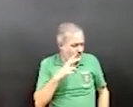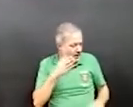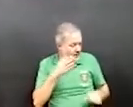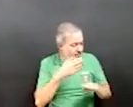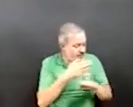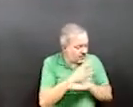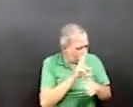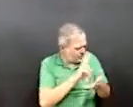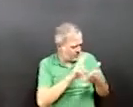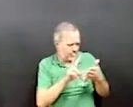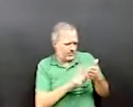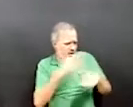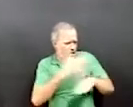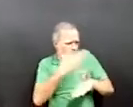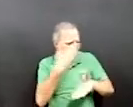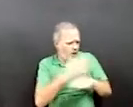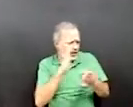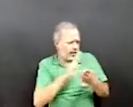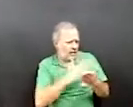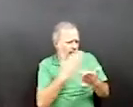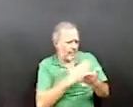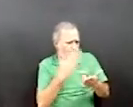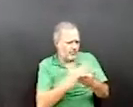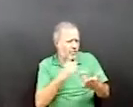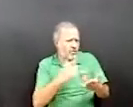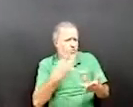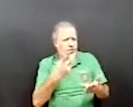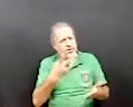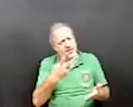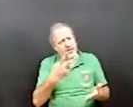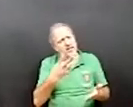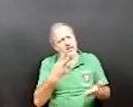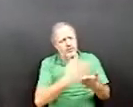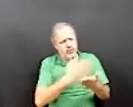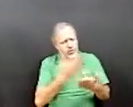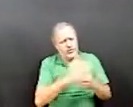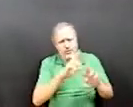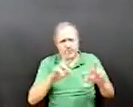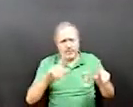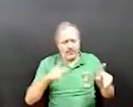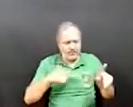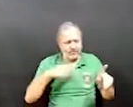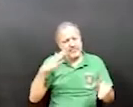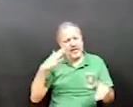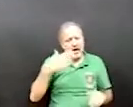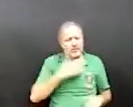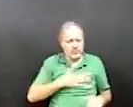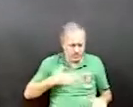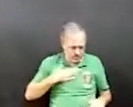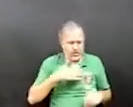livraria e começo a fuçar e não saio sem dois, três livros de assuntos diferentes. Né? Ou seja, gosto muito de questões empresariais, mas também